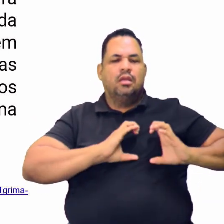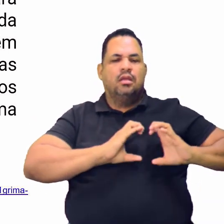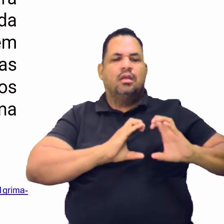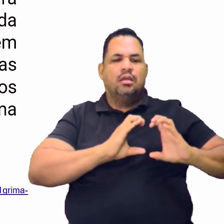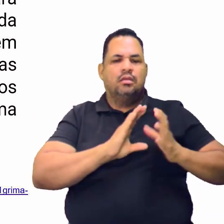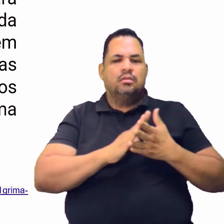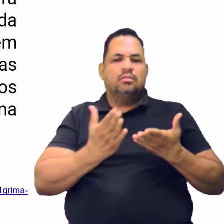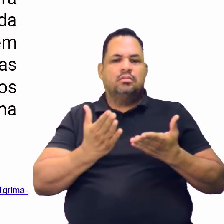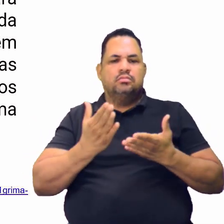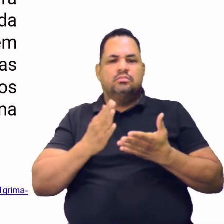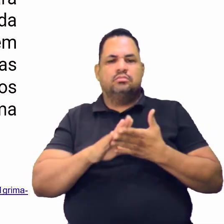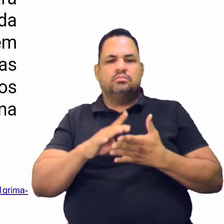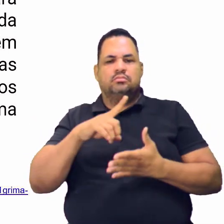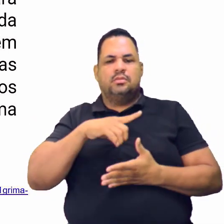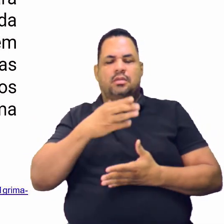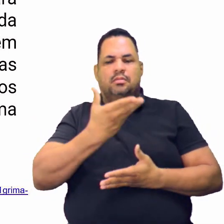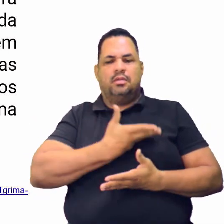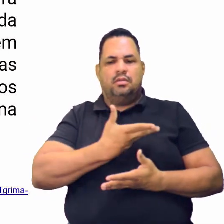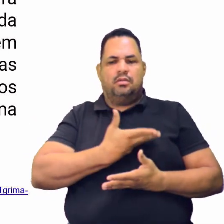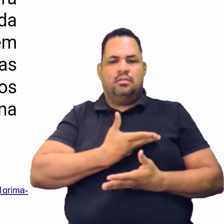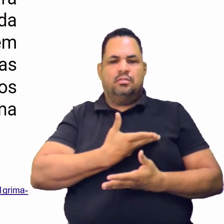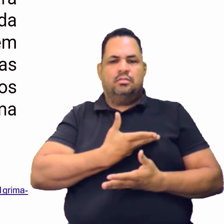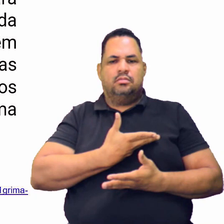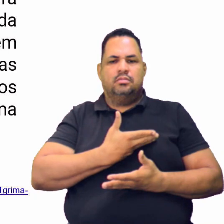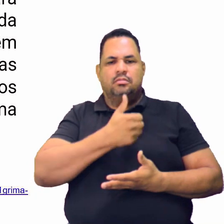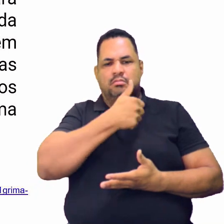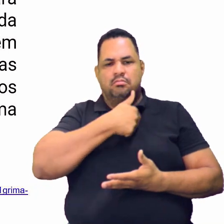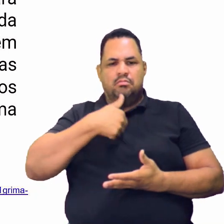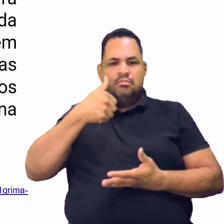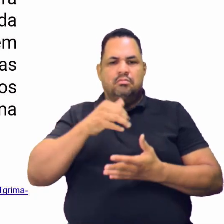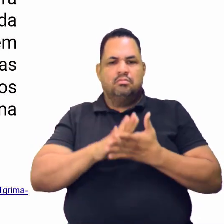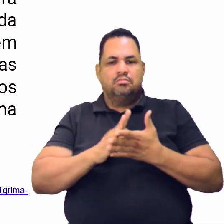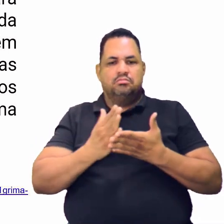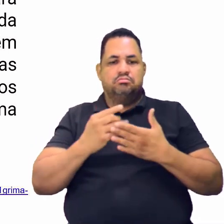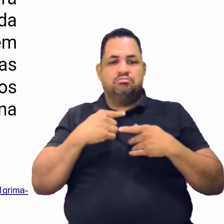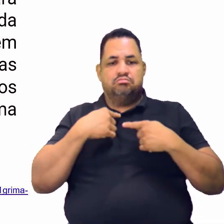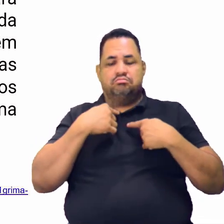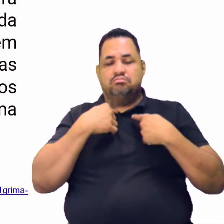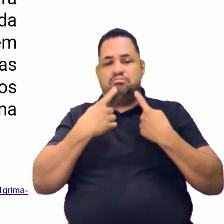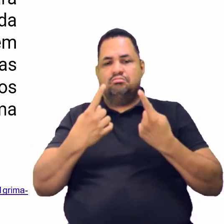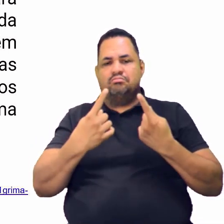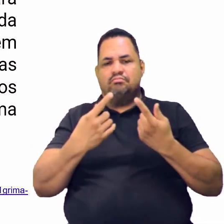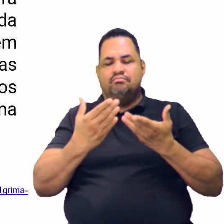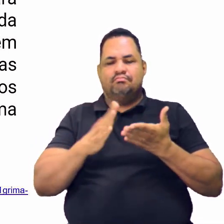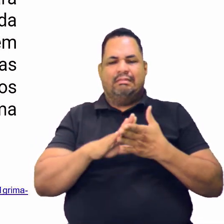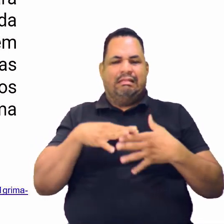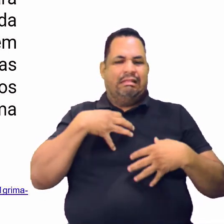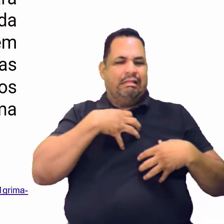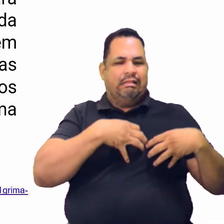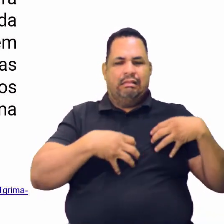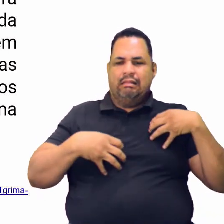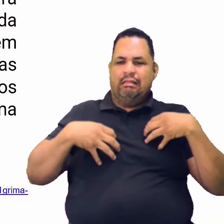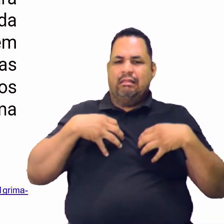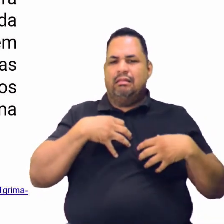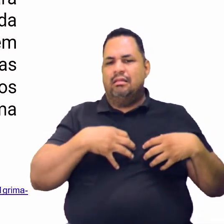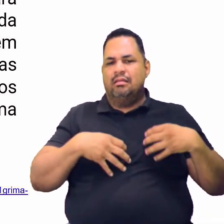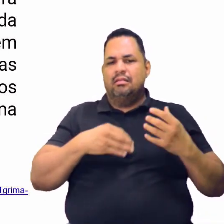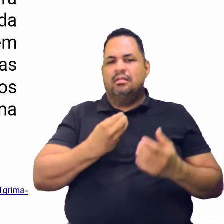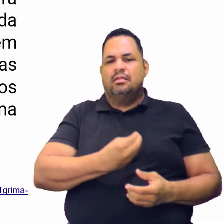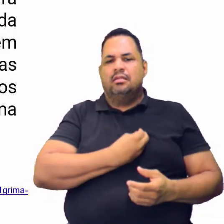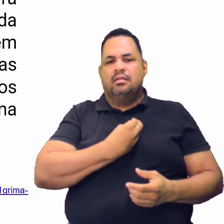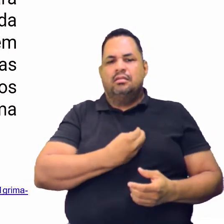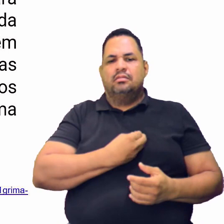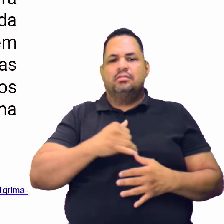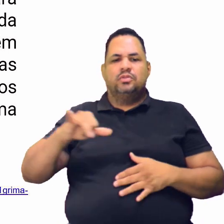se apaixona por sua melhor amiga. E se isso não fosse suficiente para atormentar a vida da nossa querida